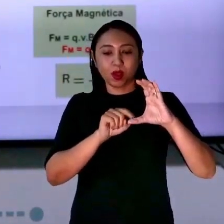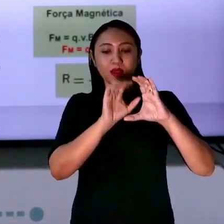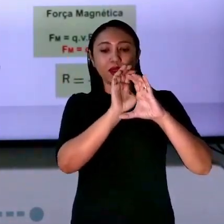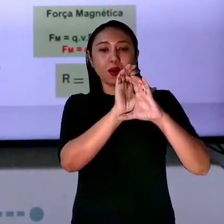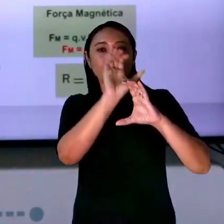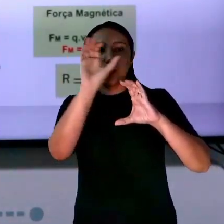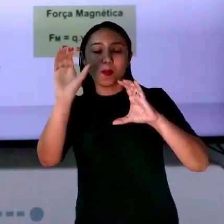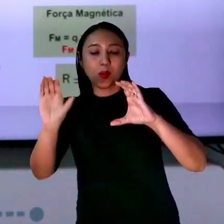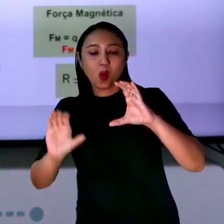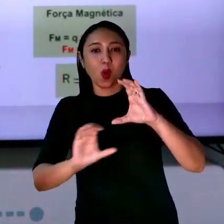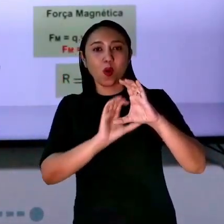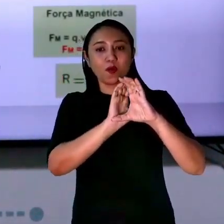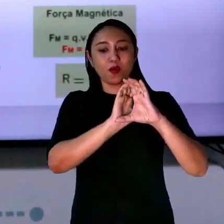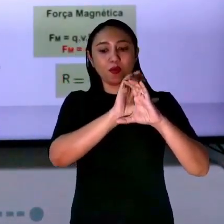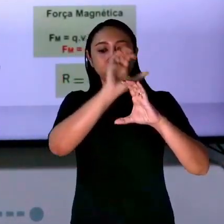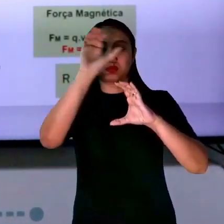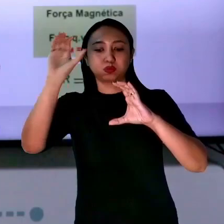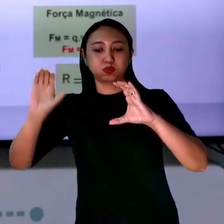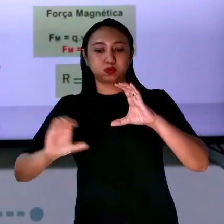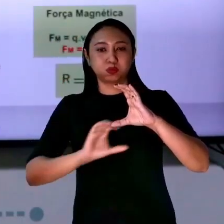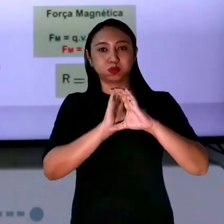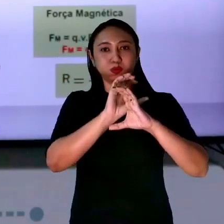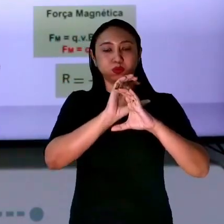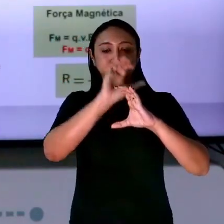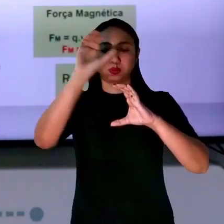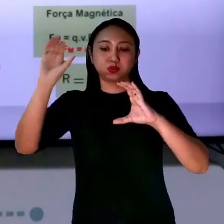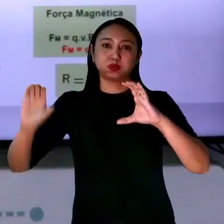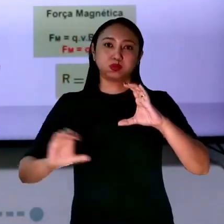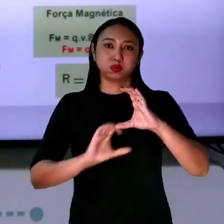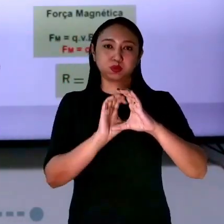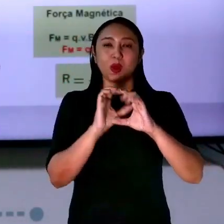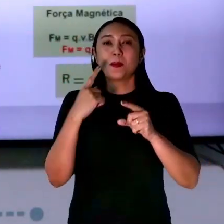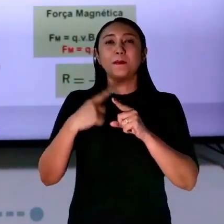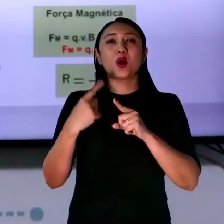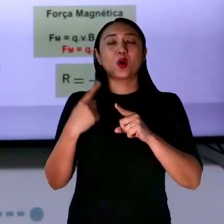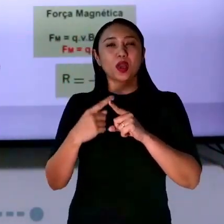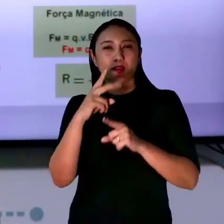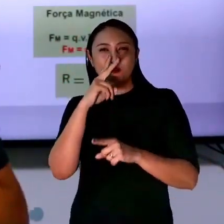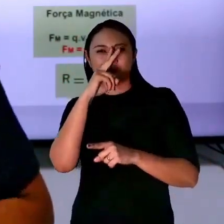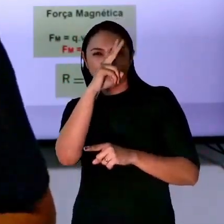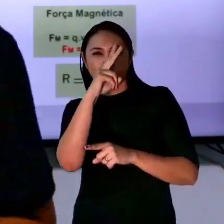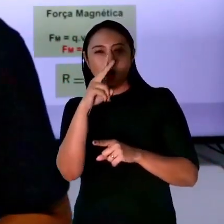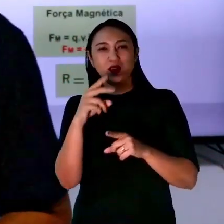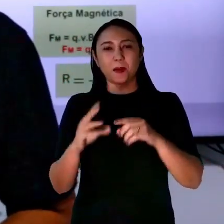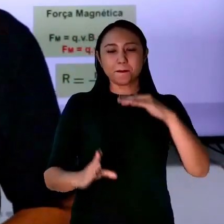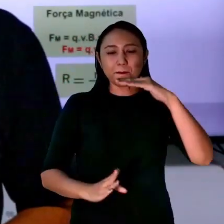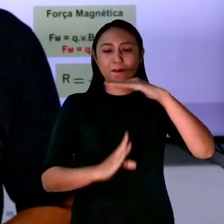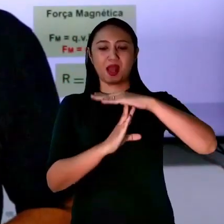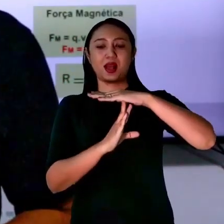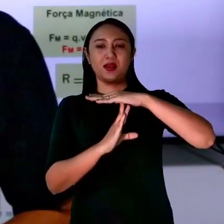um movimento circular uniforme. Mas espera aí, professor, por que a força é máxima?